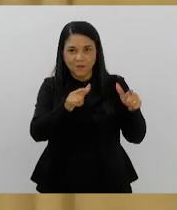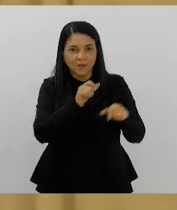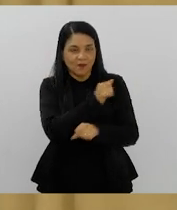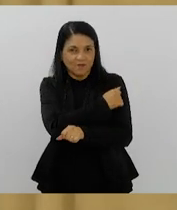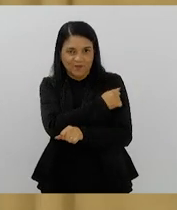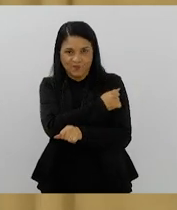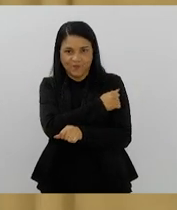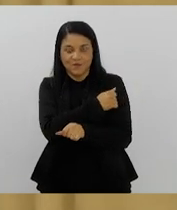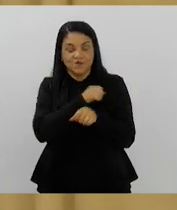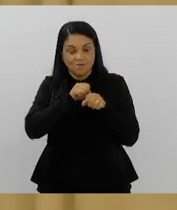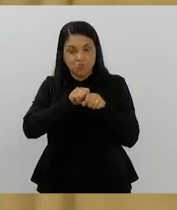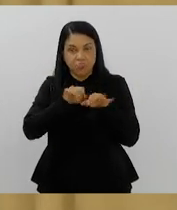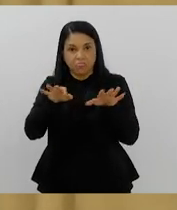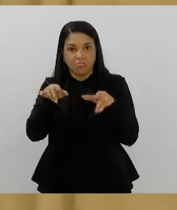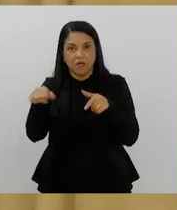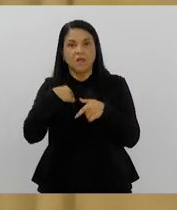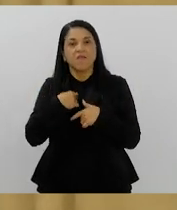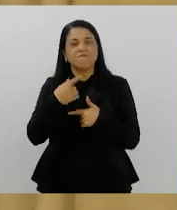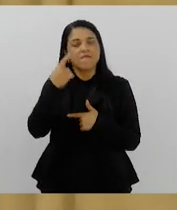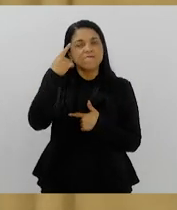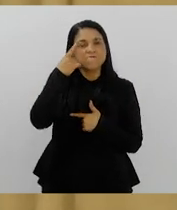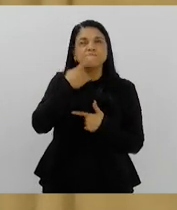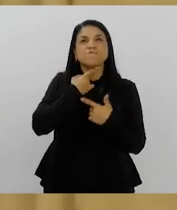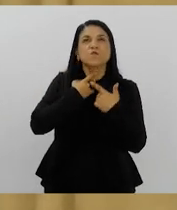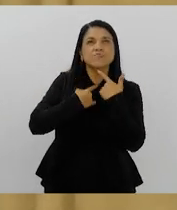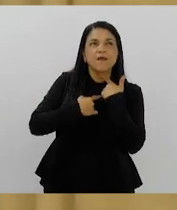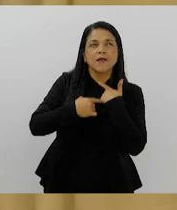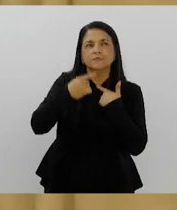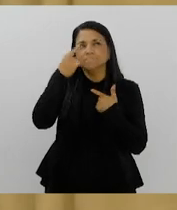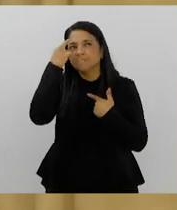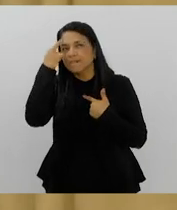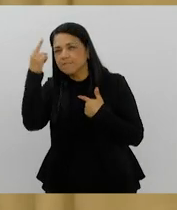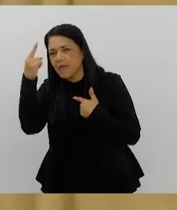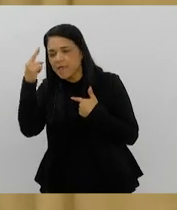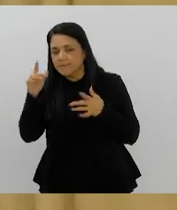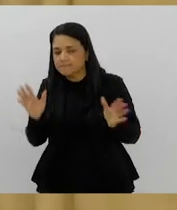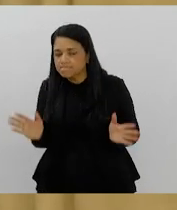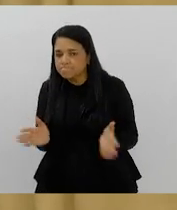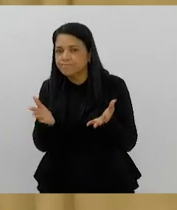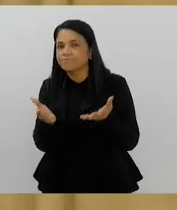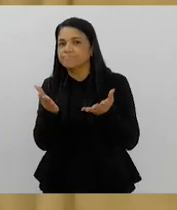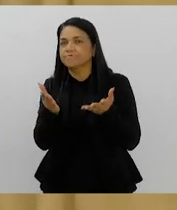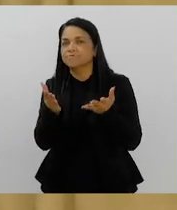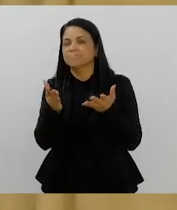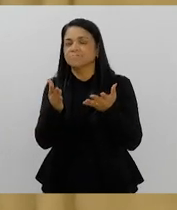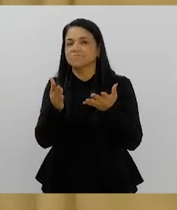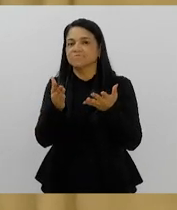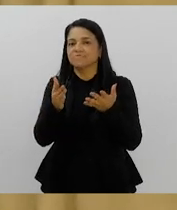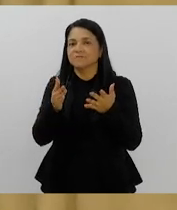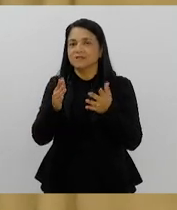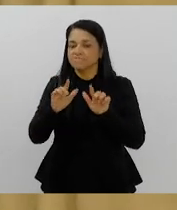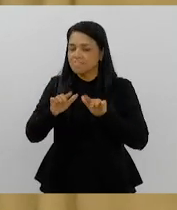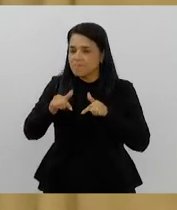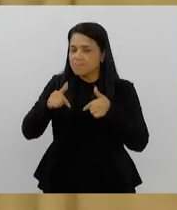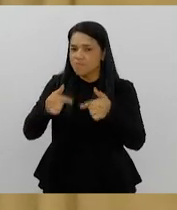a intenção ou foram incentivados a talvez praticar uma